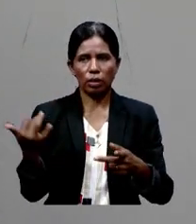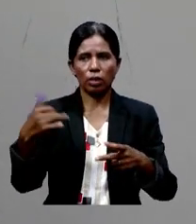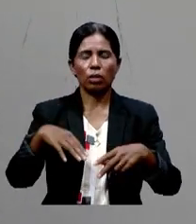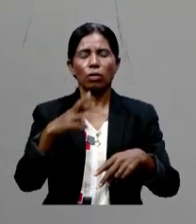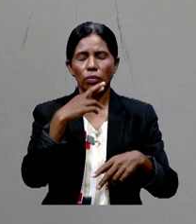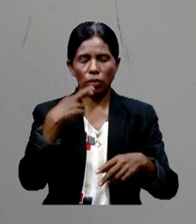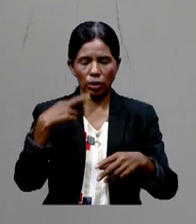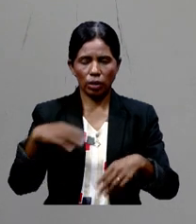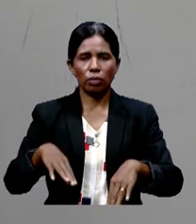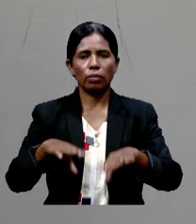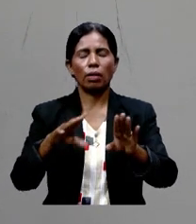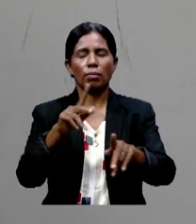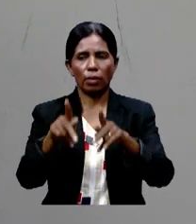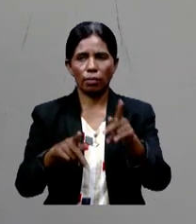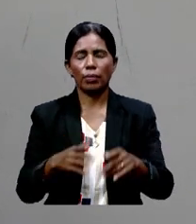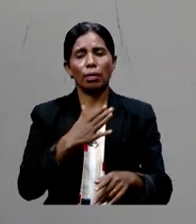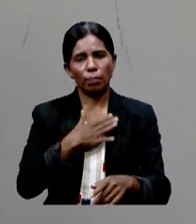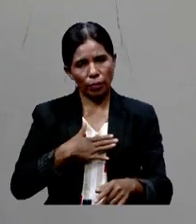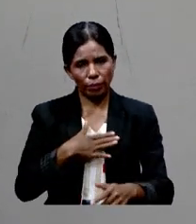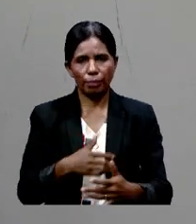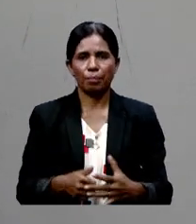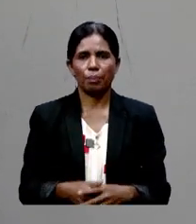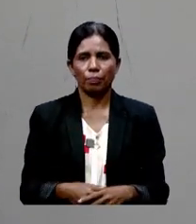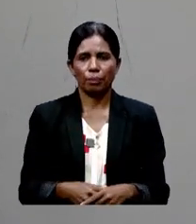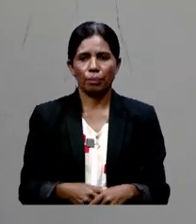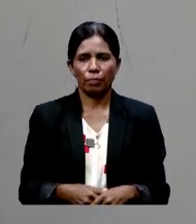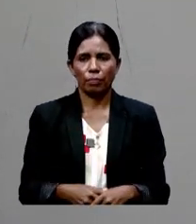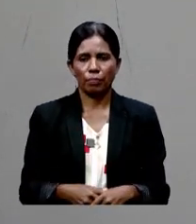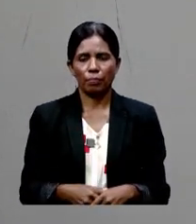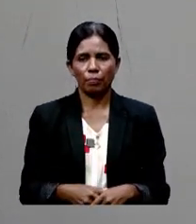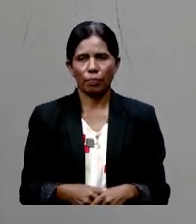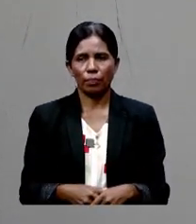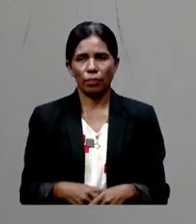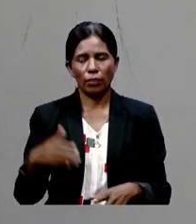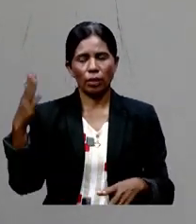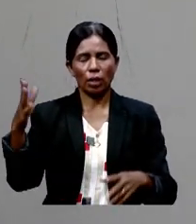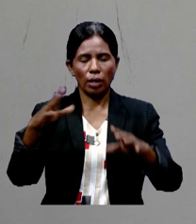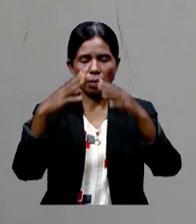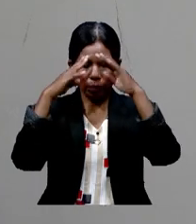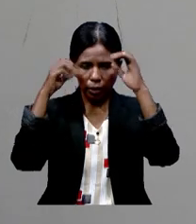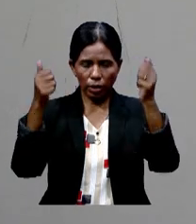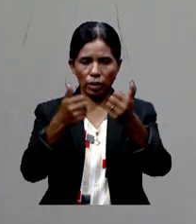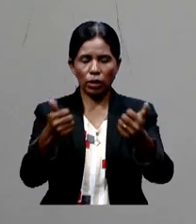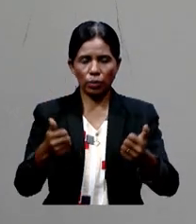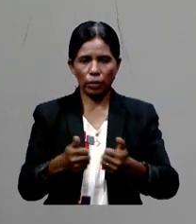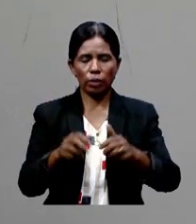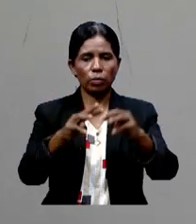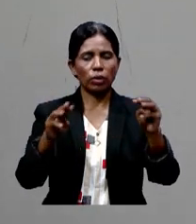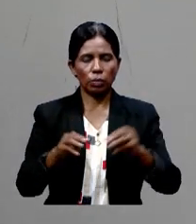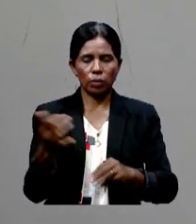subsídio. Favor, ira. E a presidente da autoridade do município, ira, ia na centro,